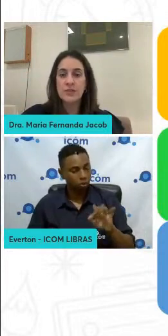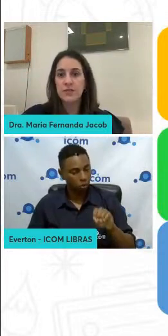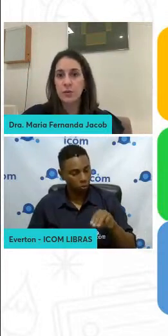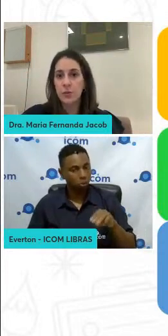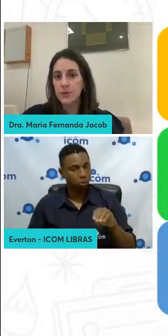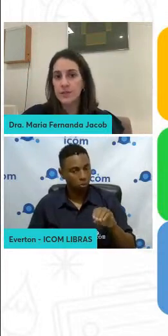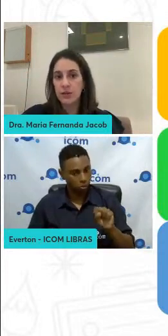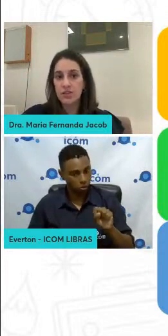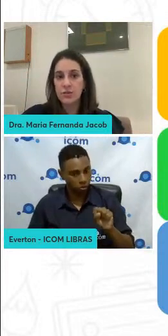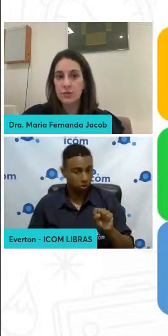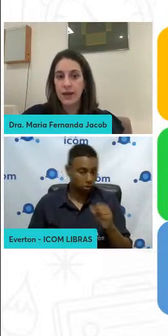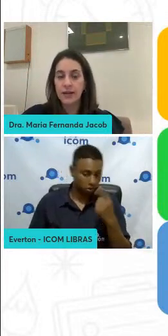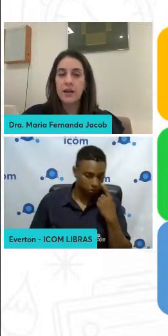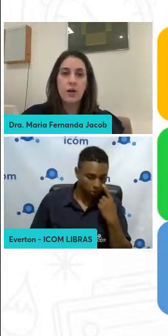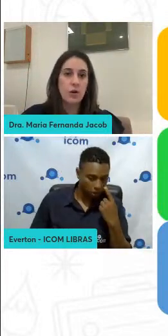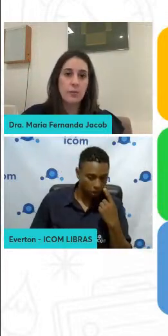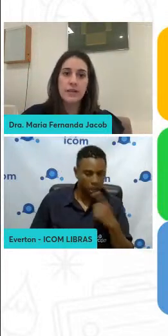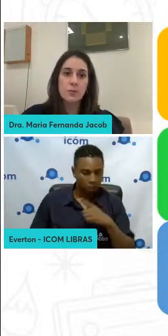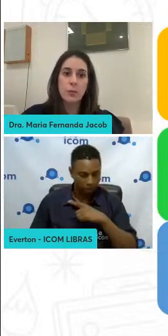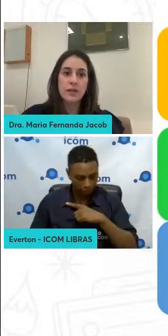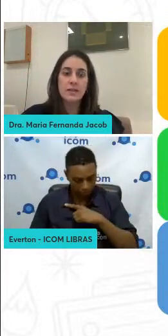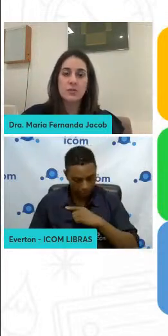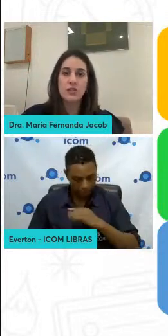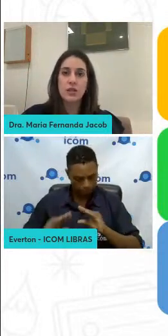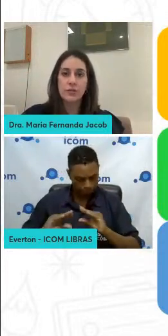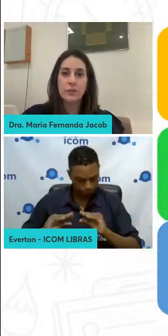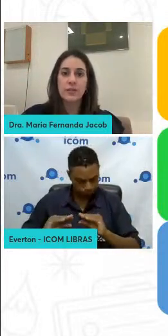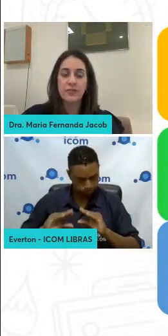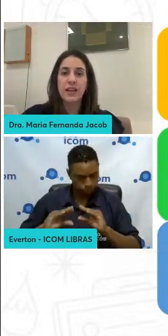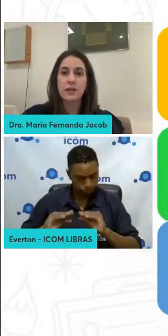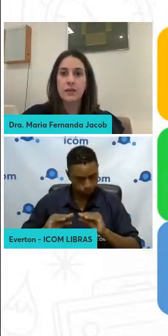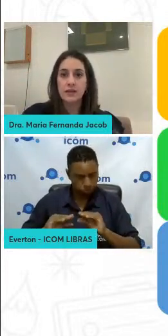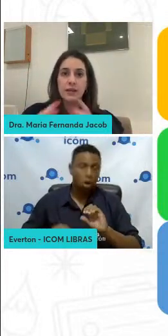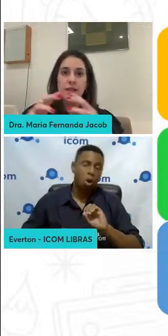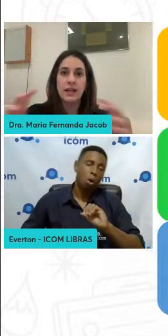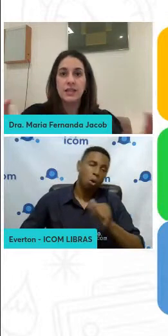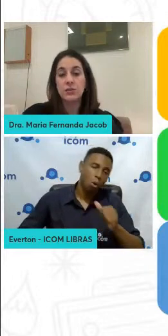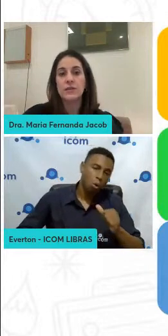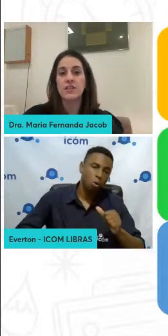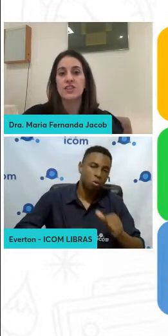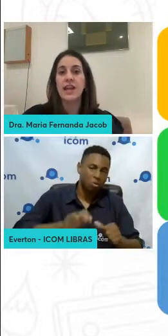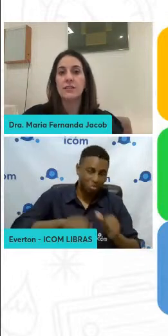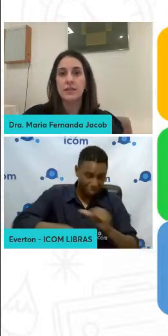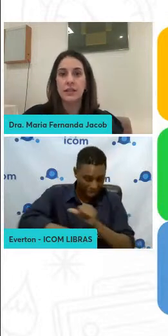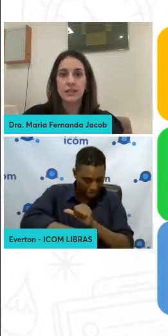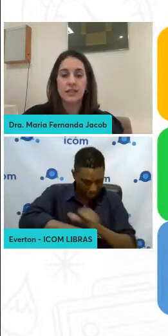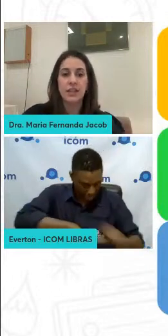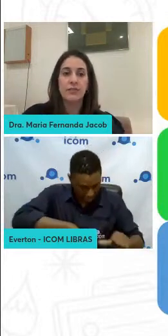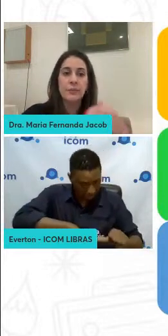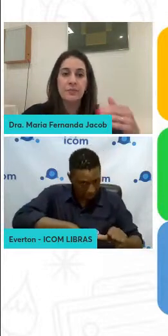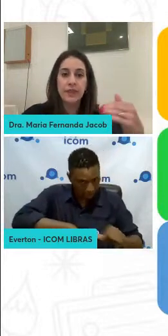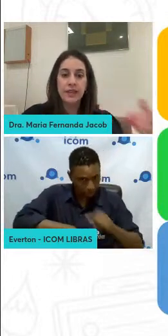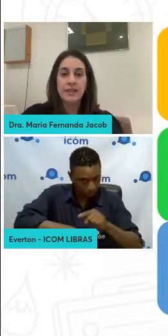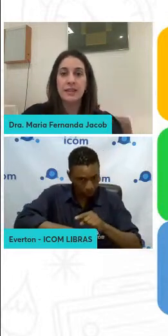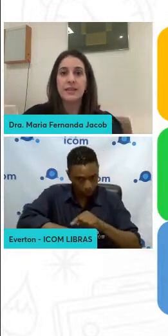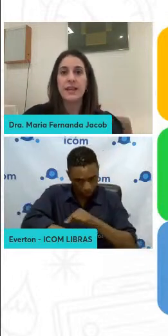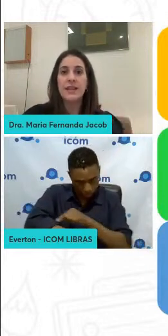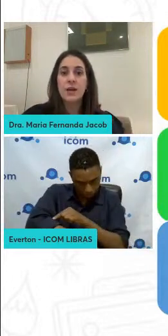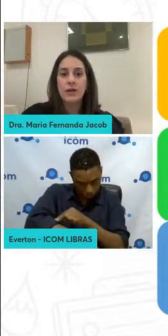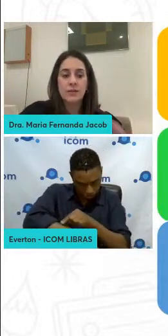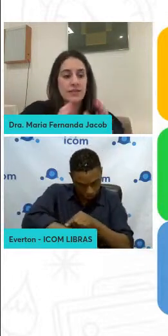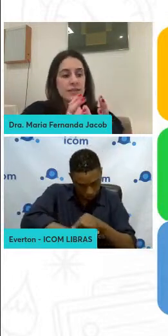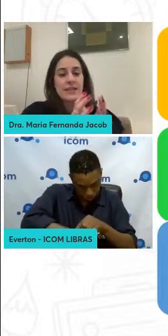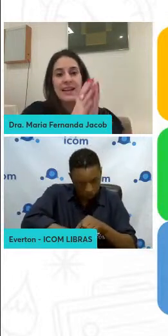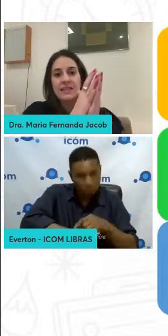uma possível compressão radicular, ou mesmo uma lesão de nervo periférico, entender ali do trajeto daquele nervo e